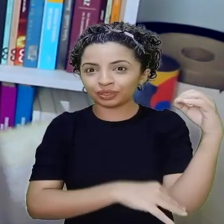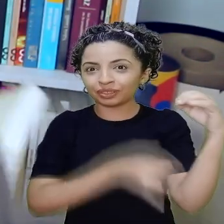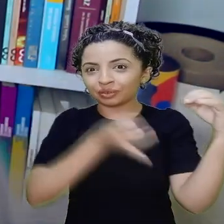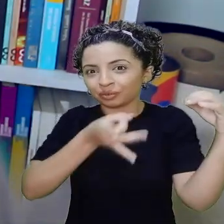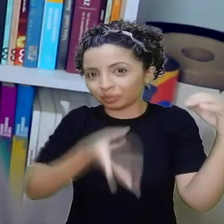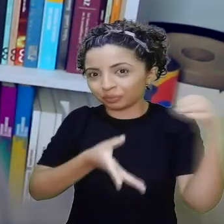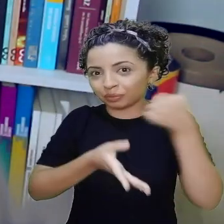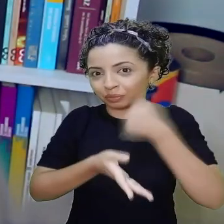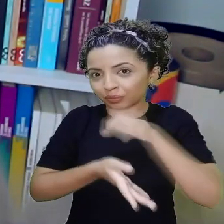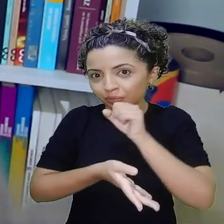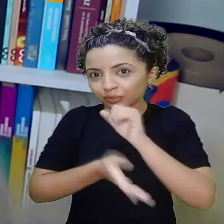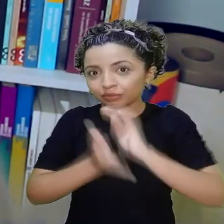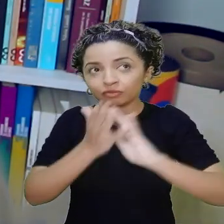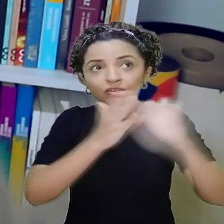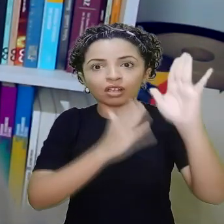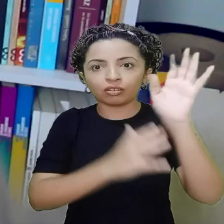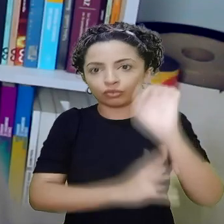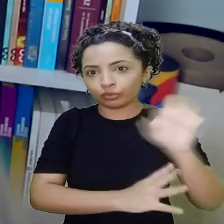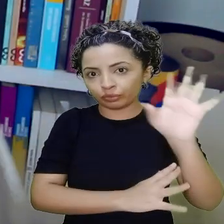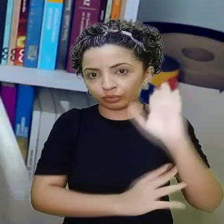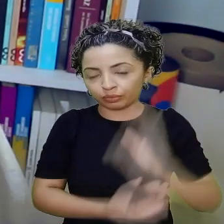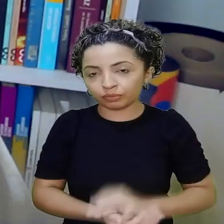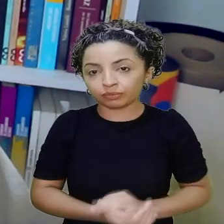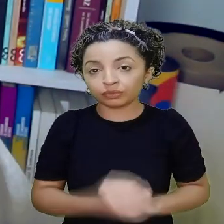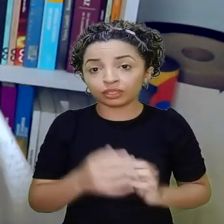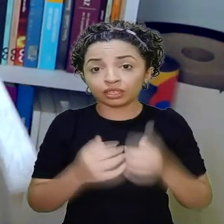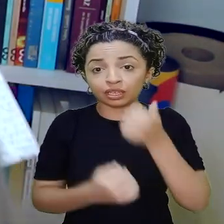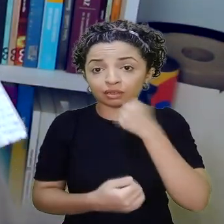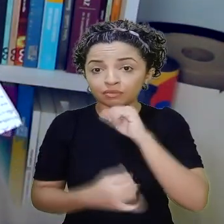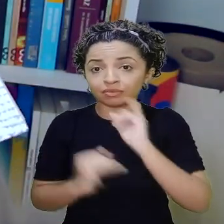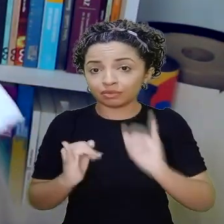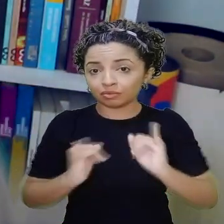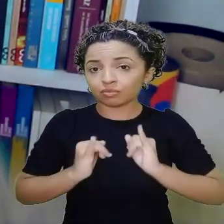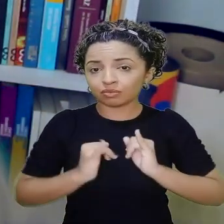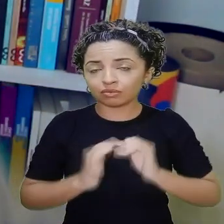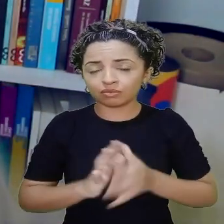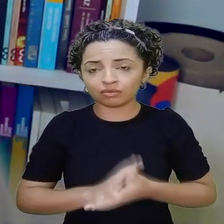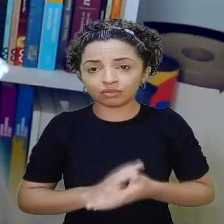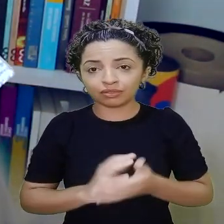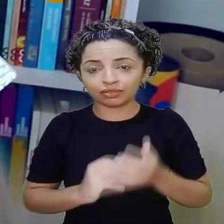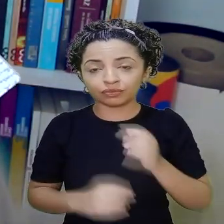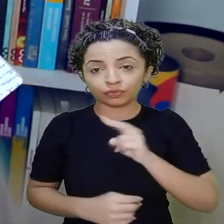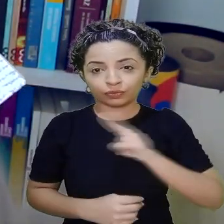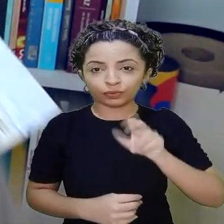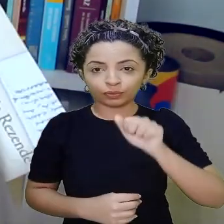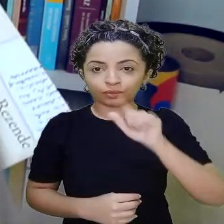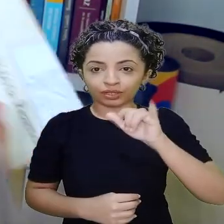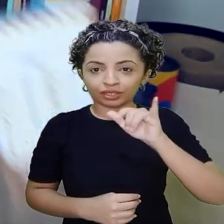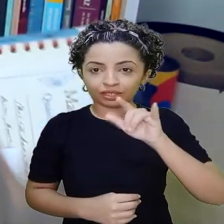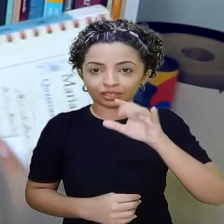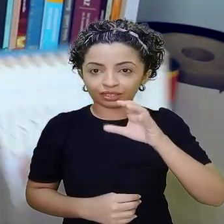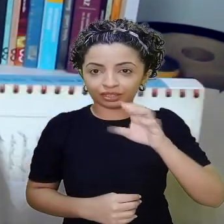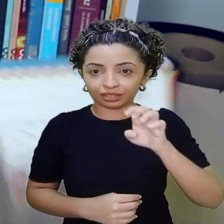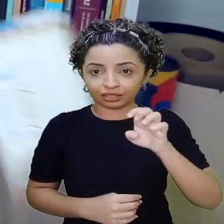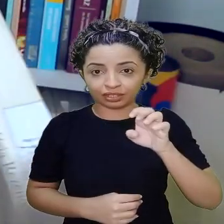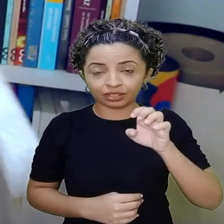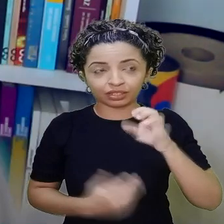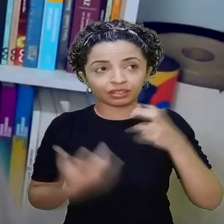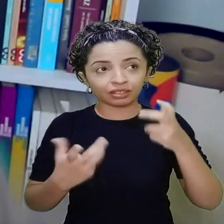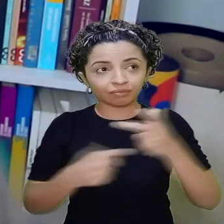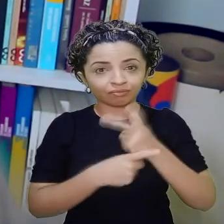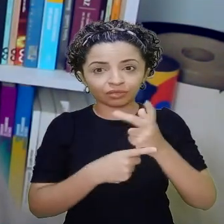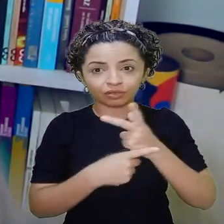a pobre da mulher lá. E diante desse trauma, a Alice, ela resolve